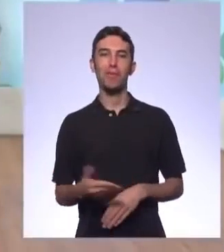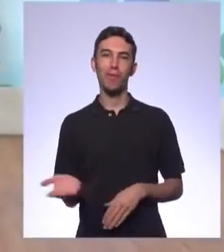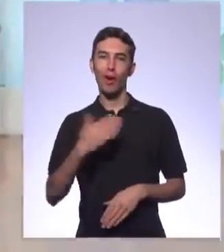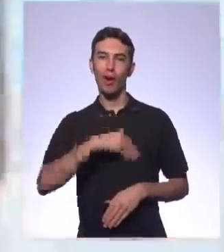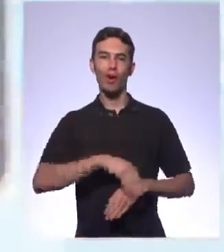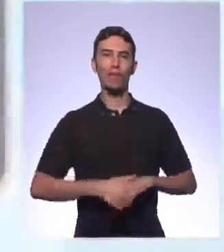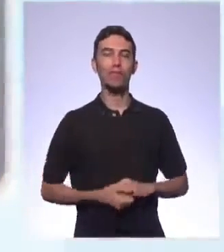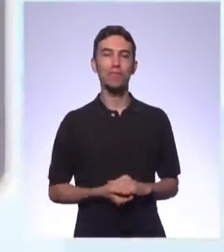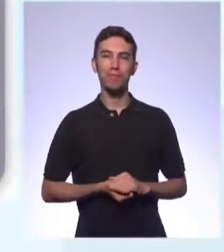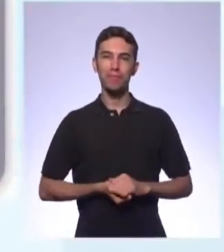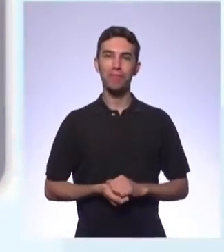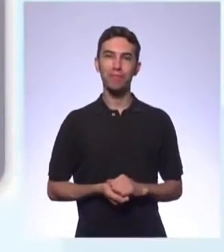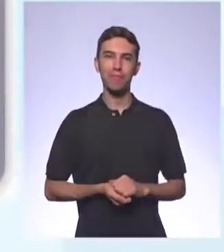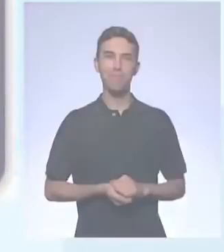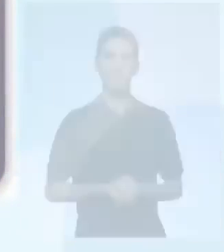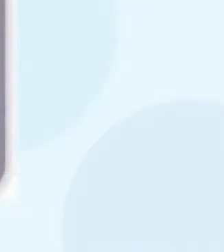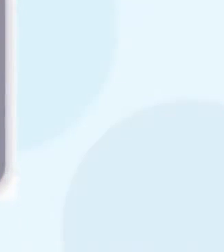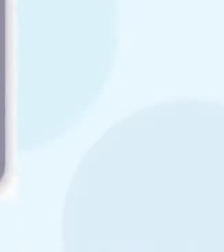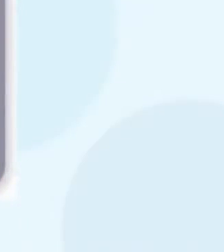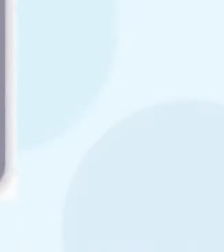lá.